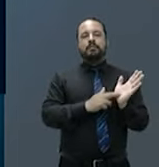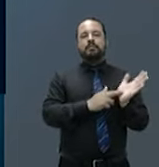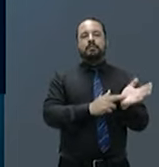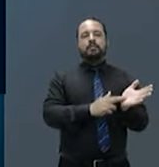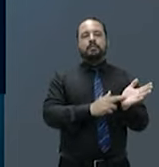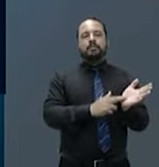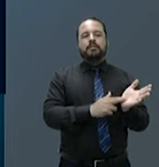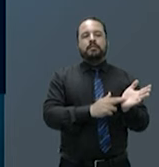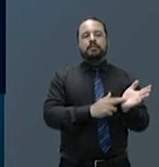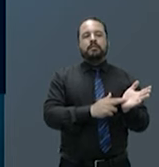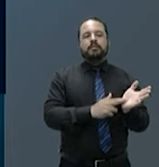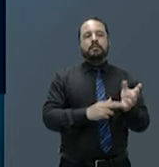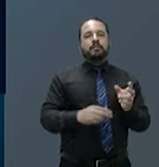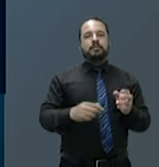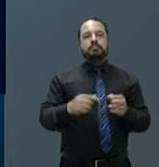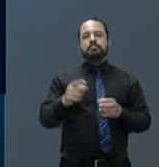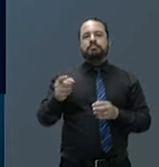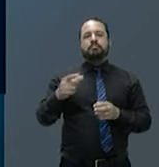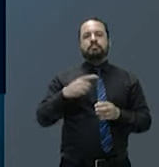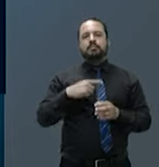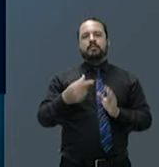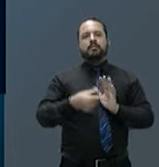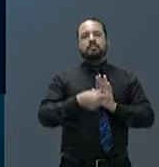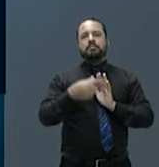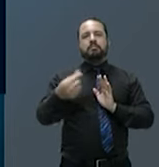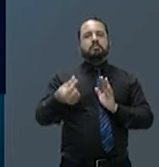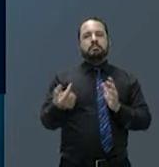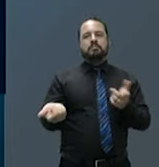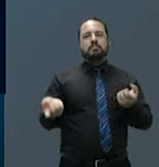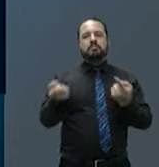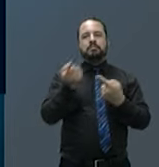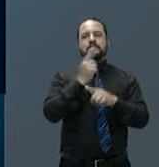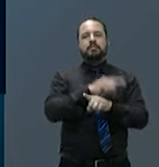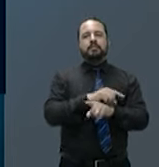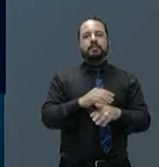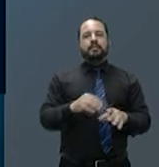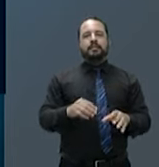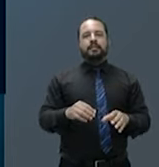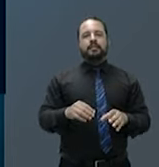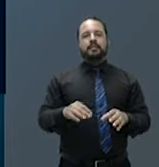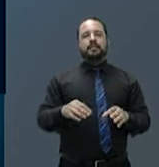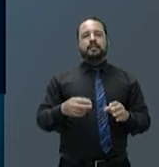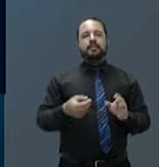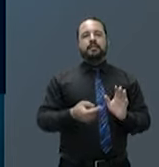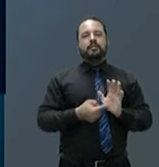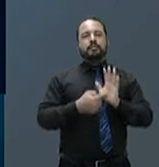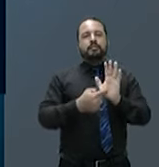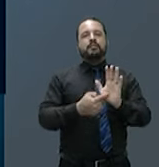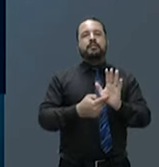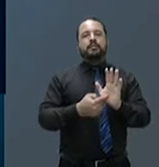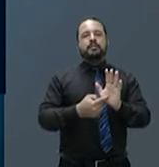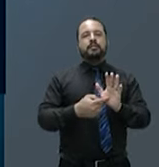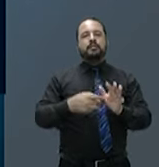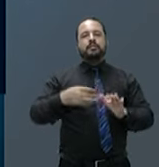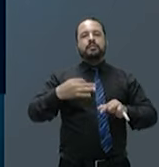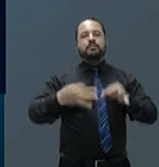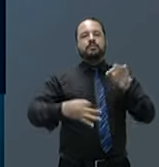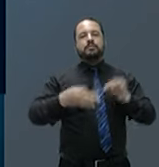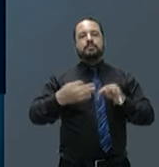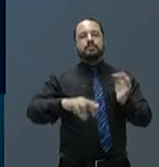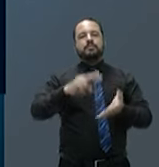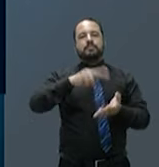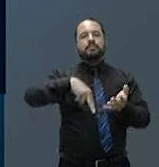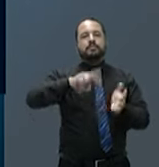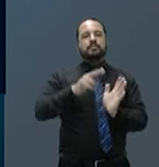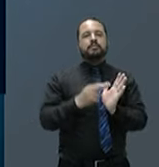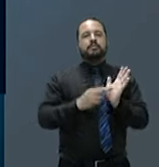tem algum destaque? Pensa divergir? Então, eu proclamo o resultado, retomado o julgamento. Após o voto vista do ministro